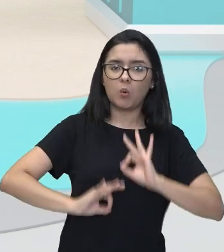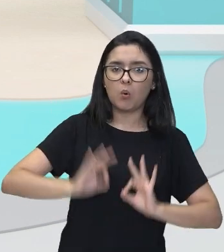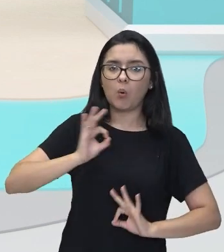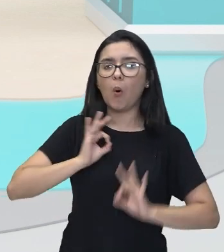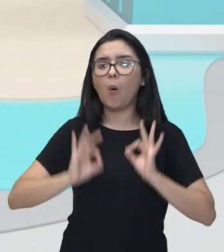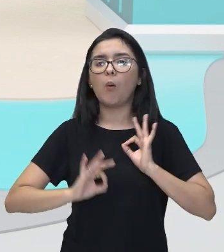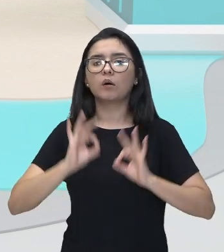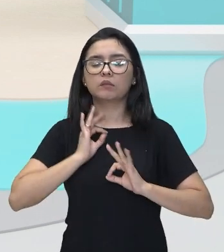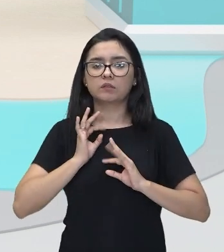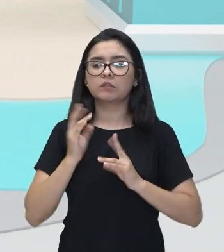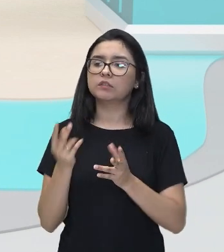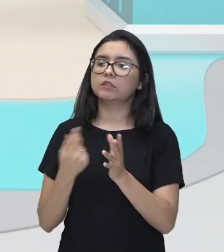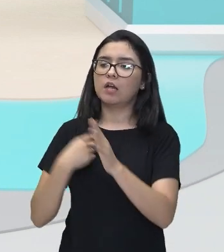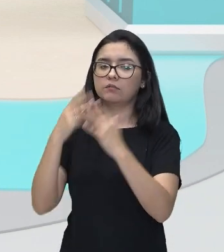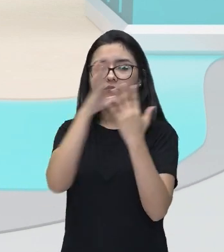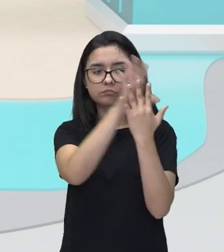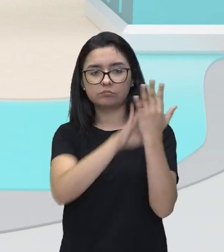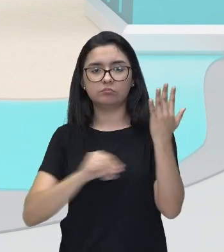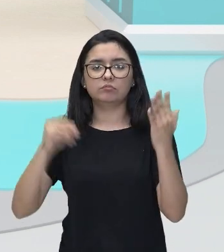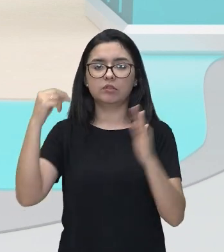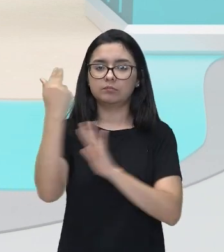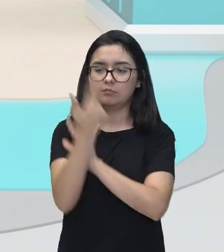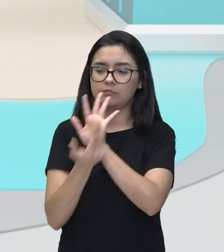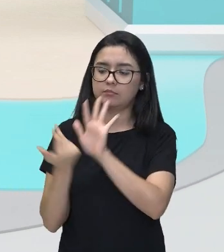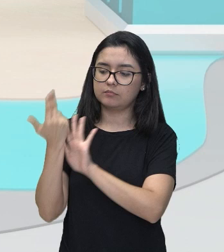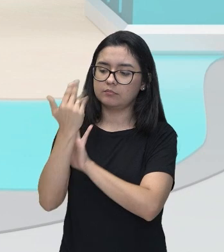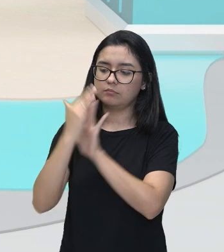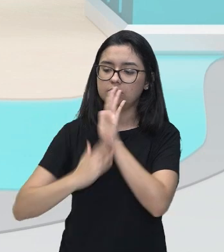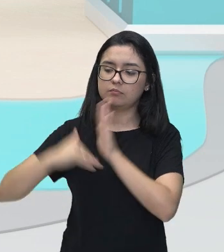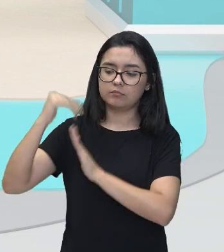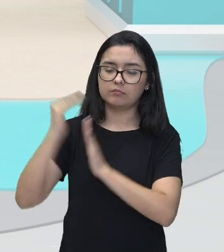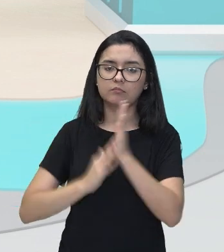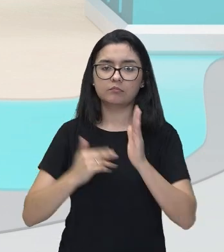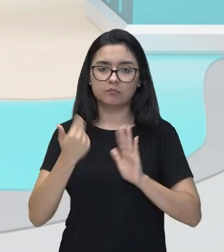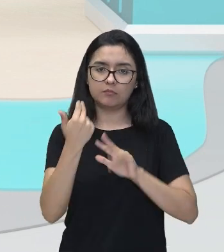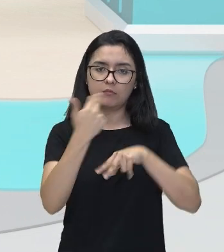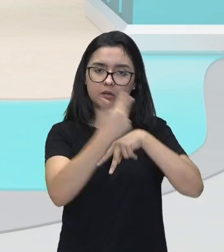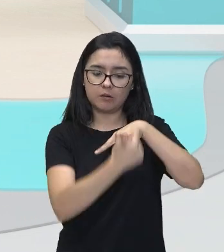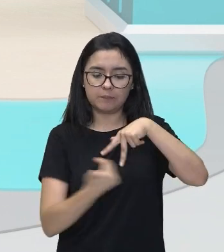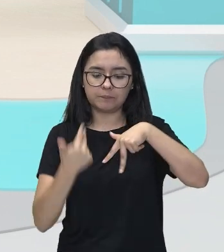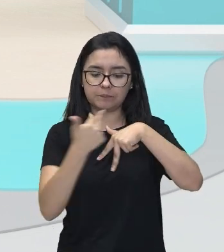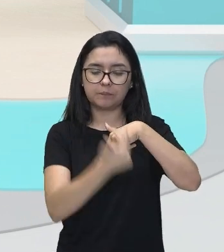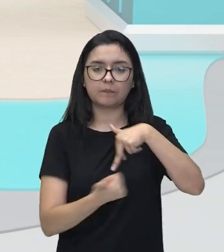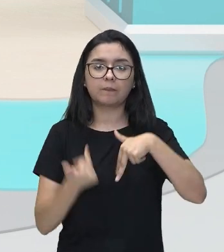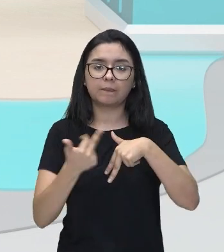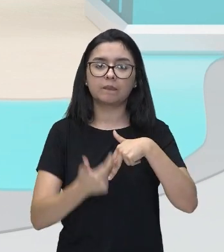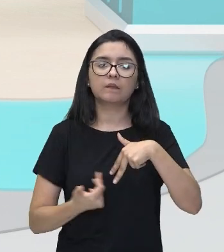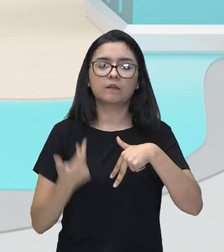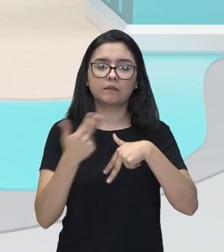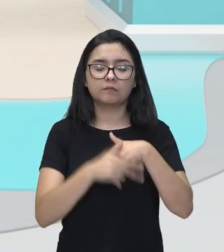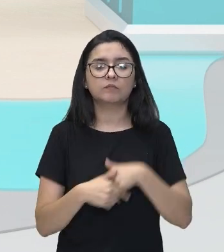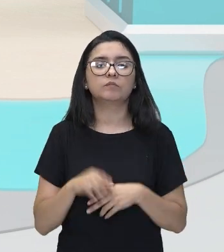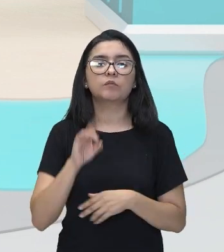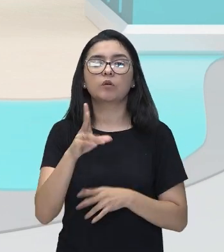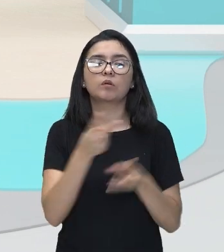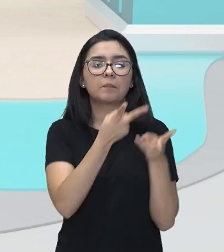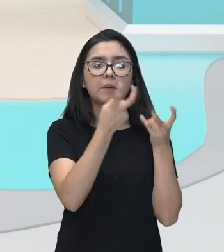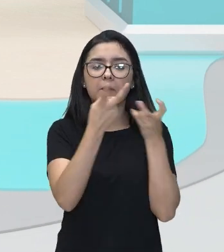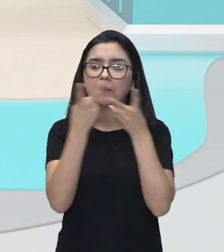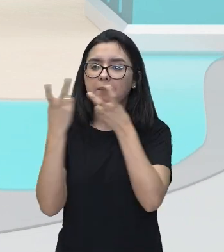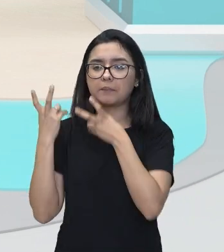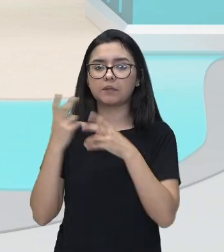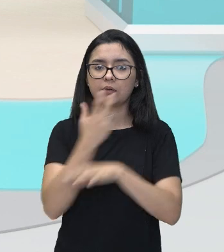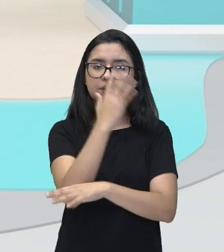jabutis, e produzem aquelas pinturas corporais, ou seja, baseada na observação da